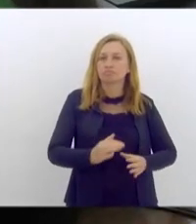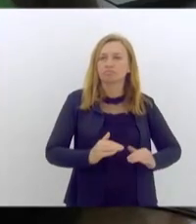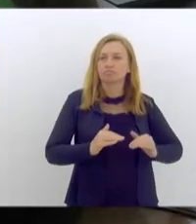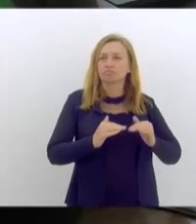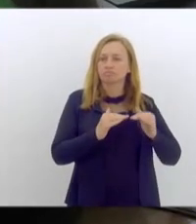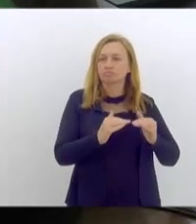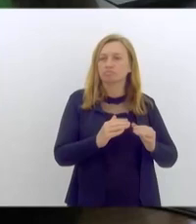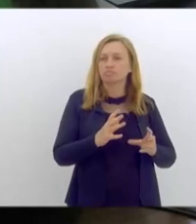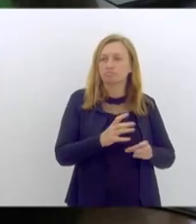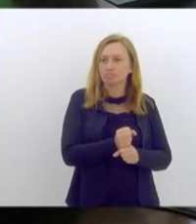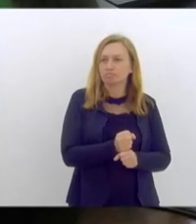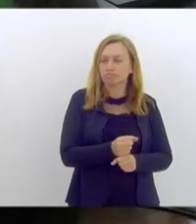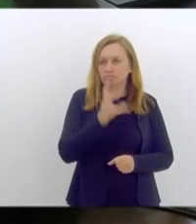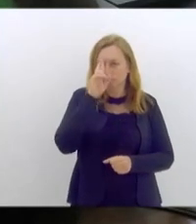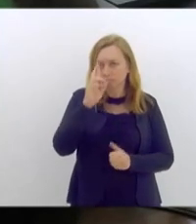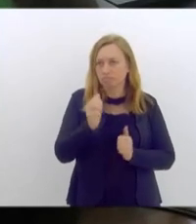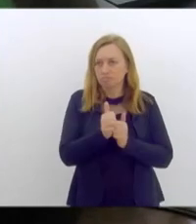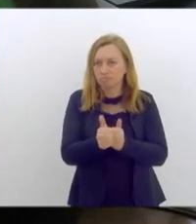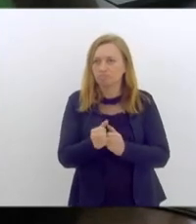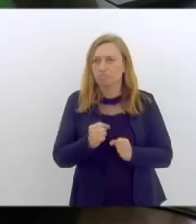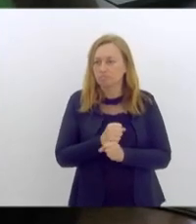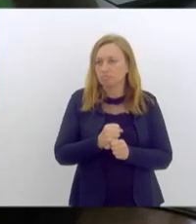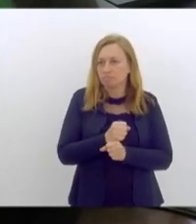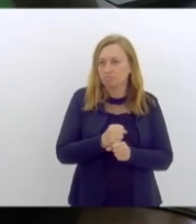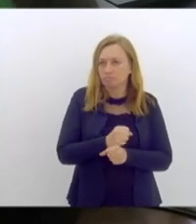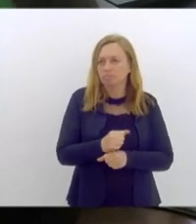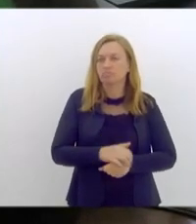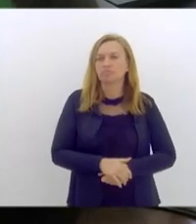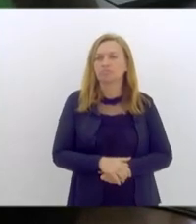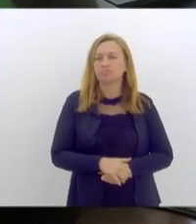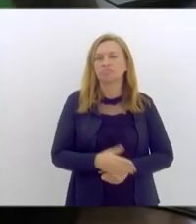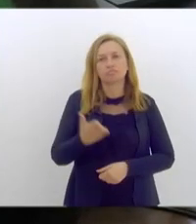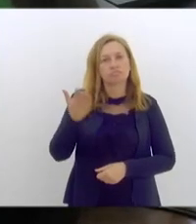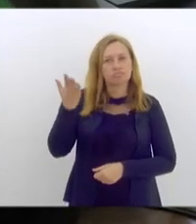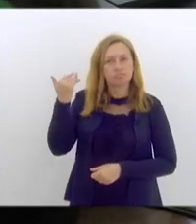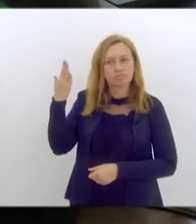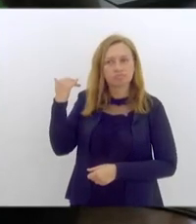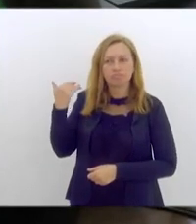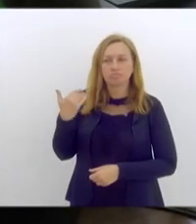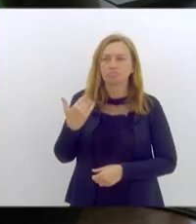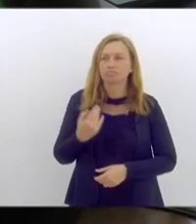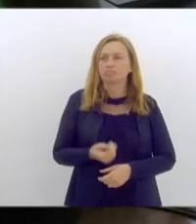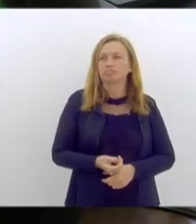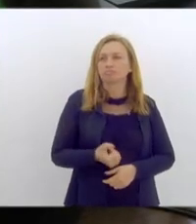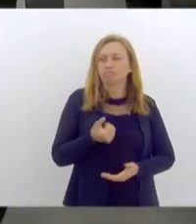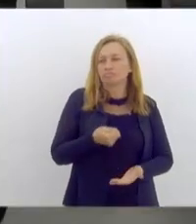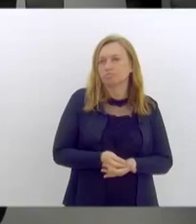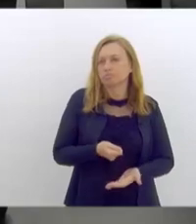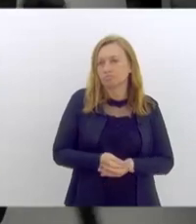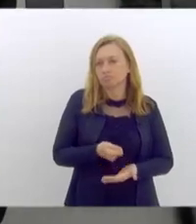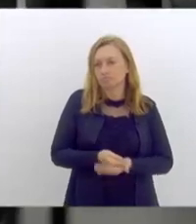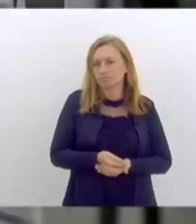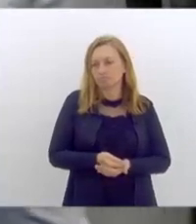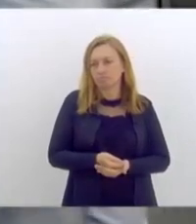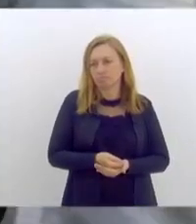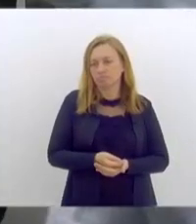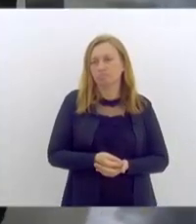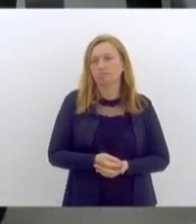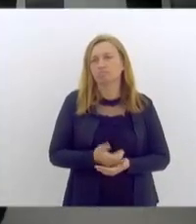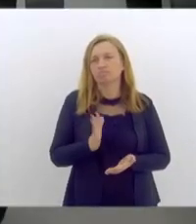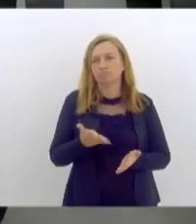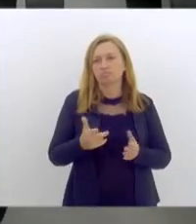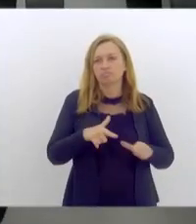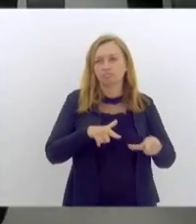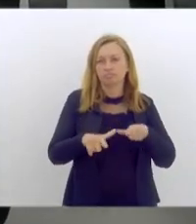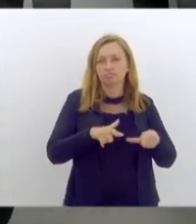eu sou nos acompanha há muito tempo né antigamente as remessas eram quase que obrigatórias de vários atos hoje a gente trabalha